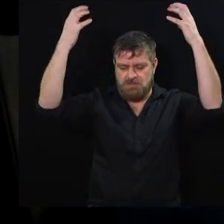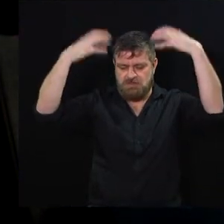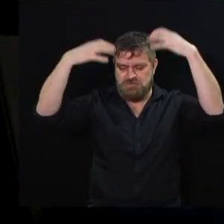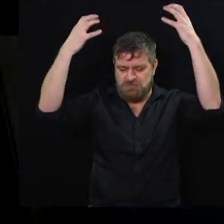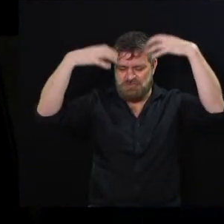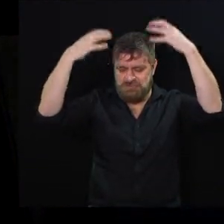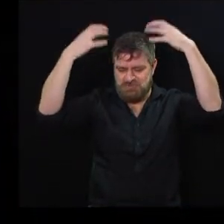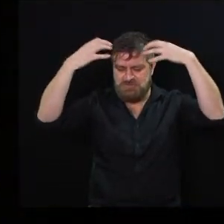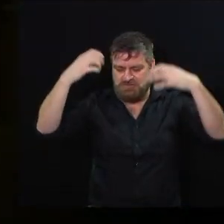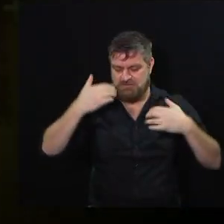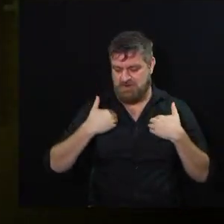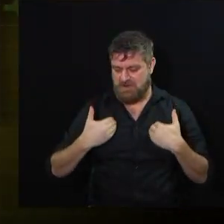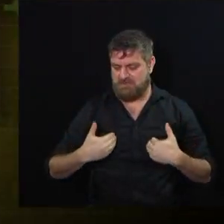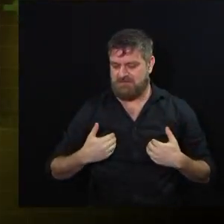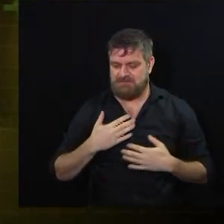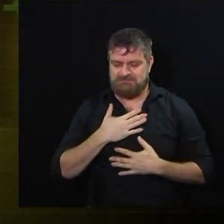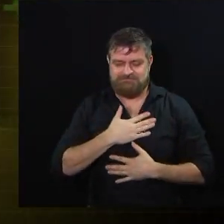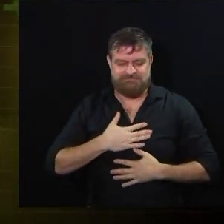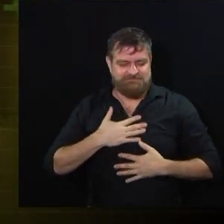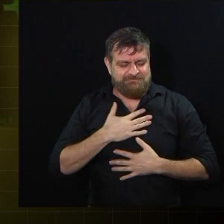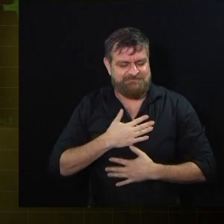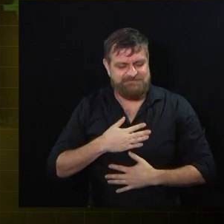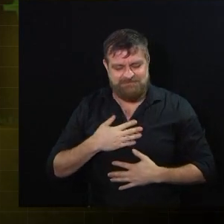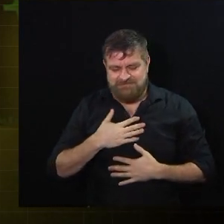sensação inesquecível.